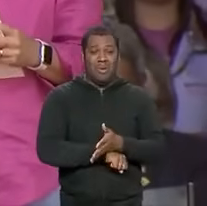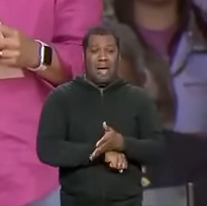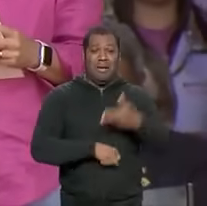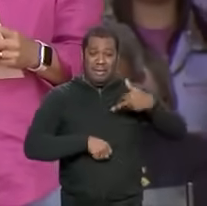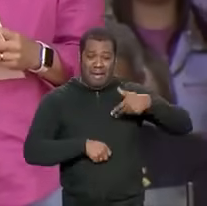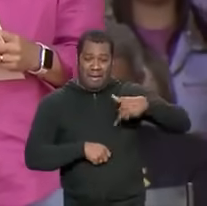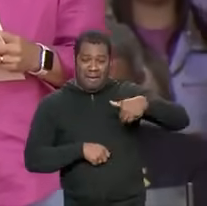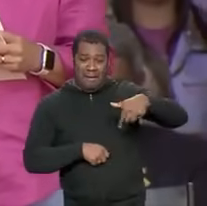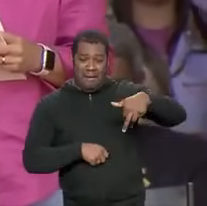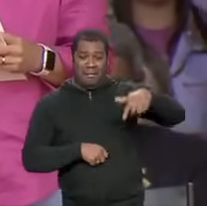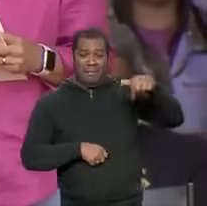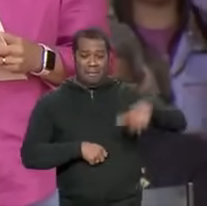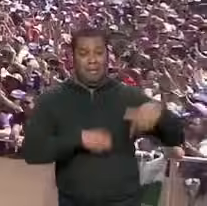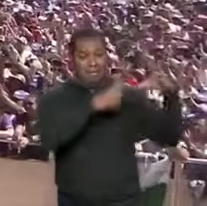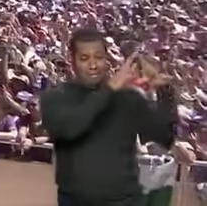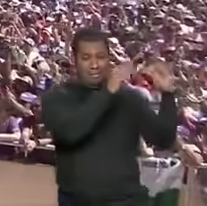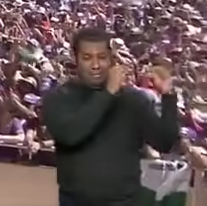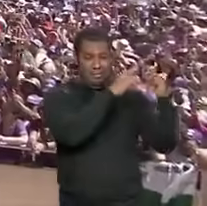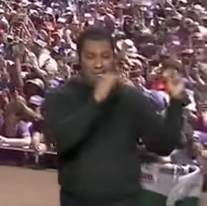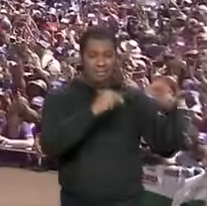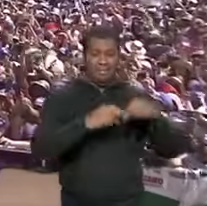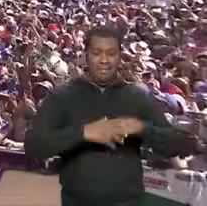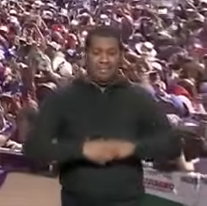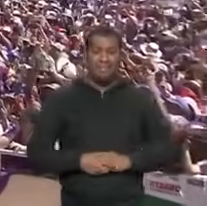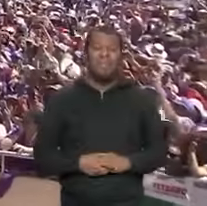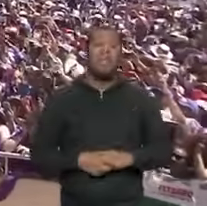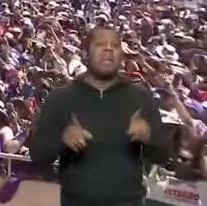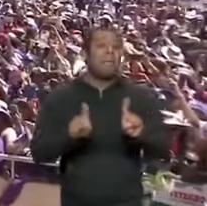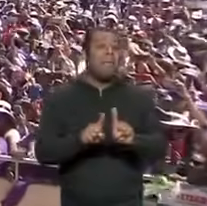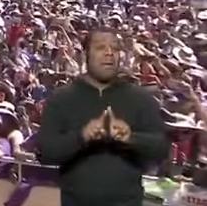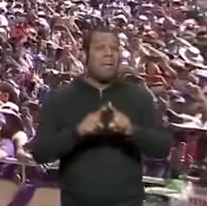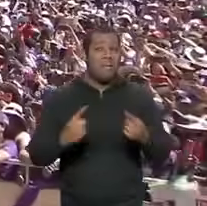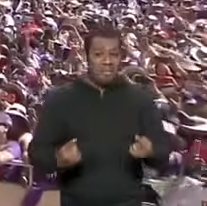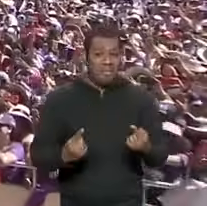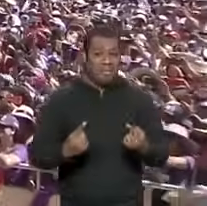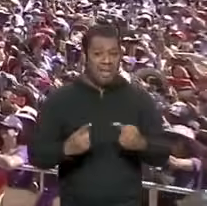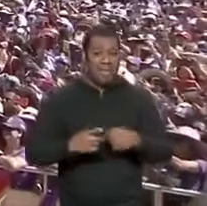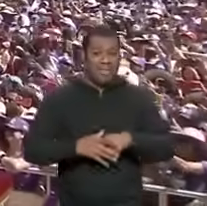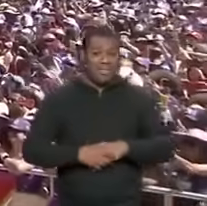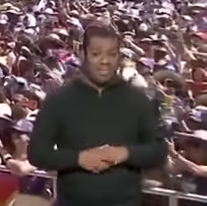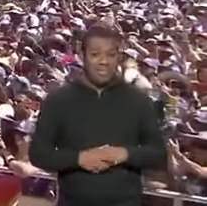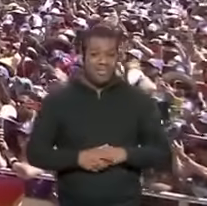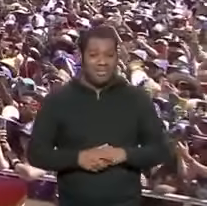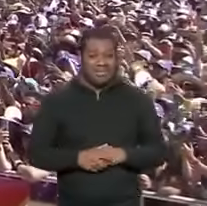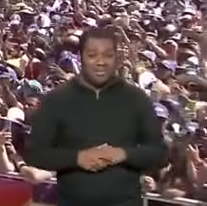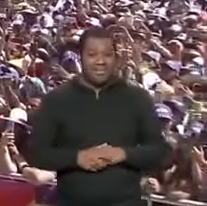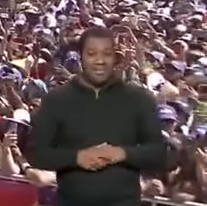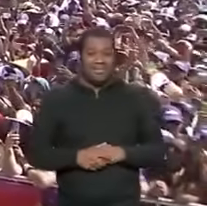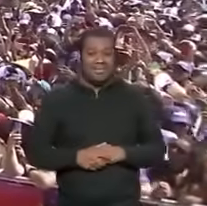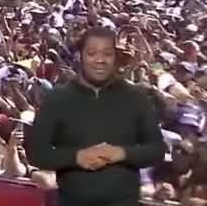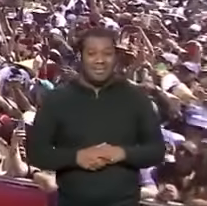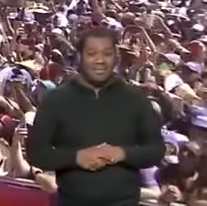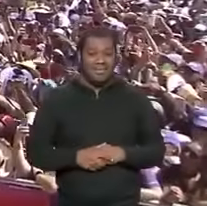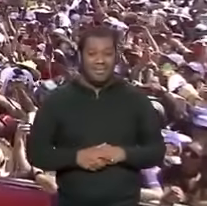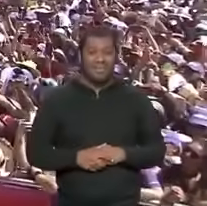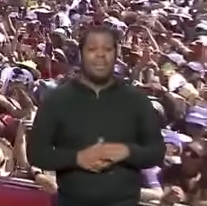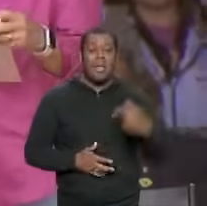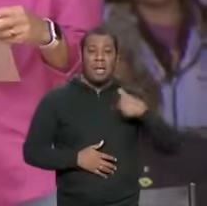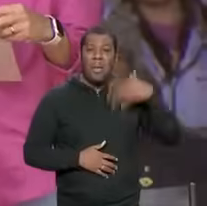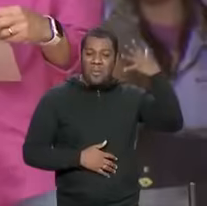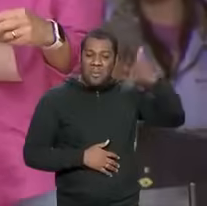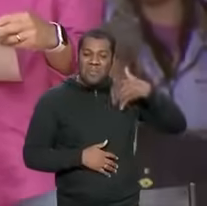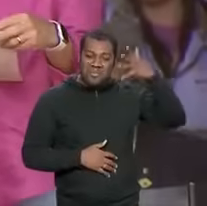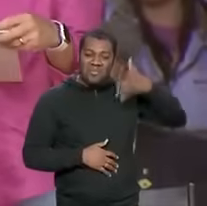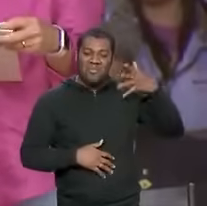aqui em Brasília mas isso vai me permitir começar a minha